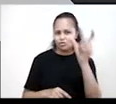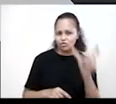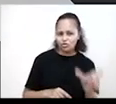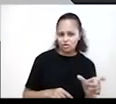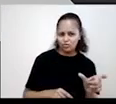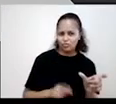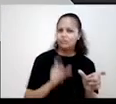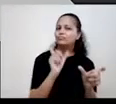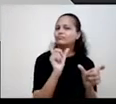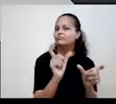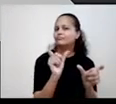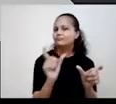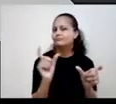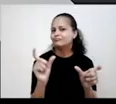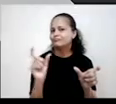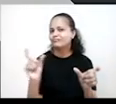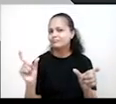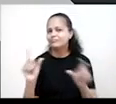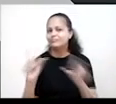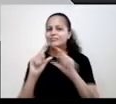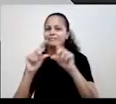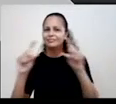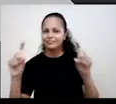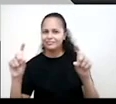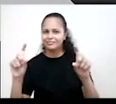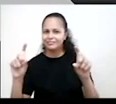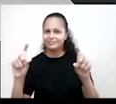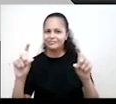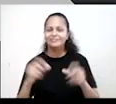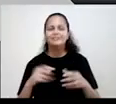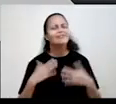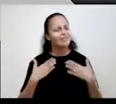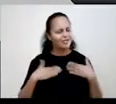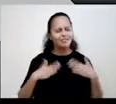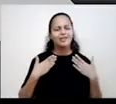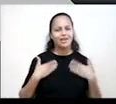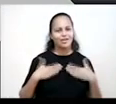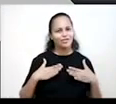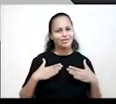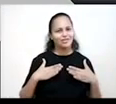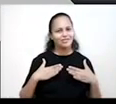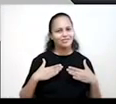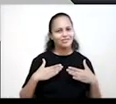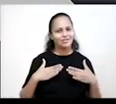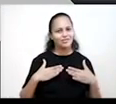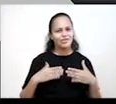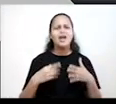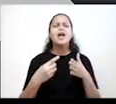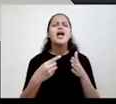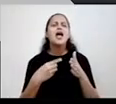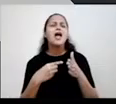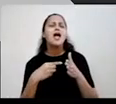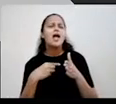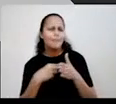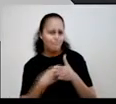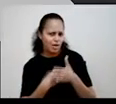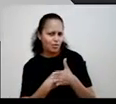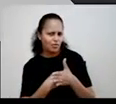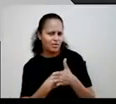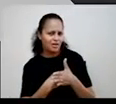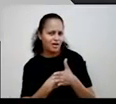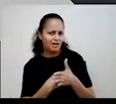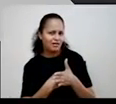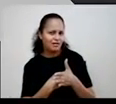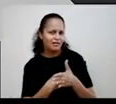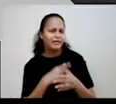o resto, tudo que sobrar na minha oração, predicado. Viram como é tranquilo? Alguém pode perguntar para mim, então, professora, mas espera